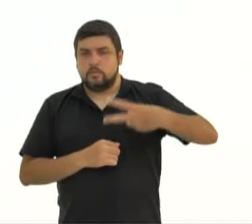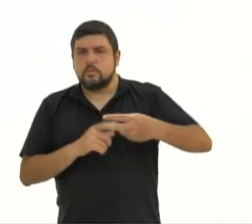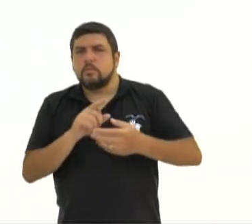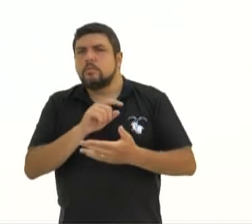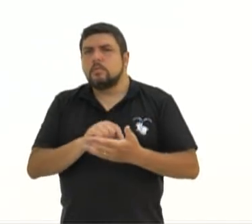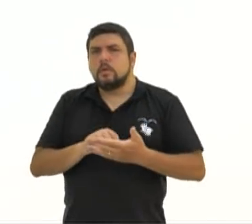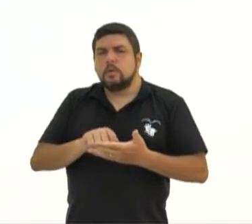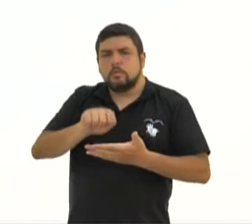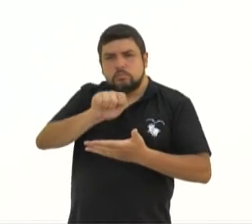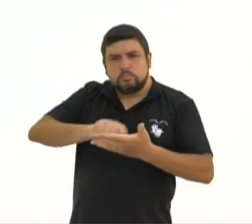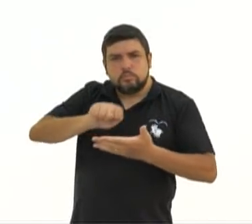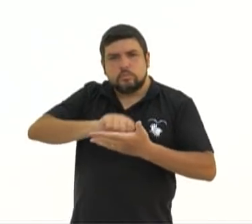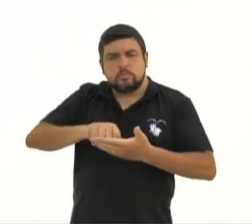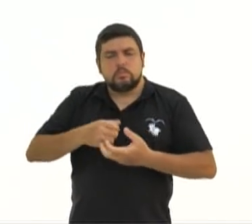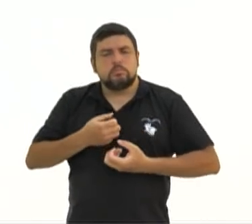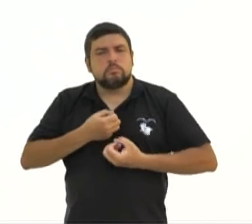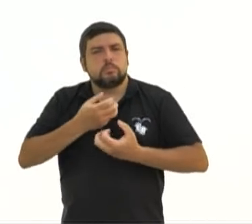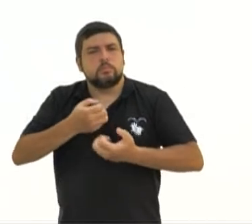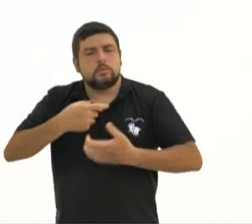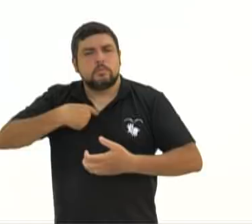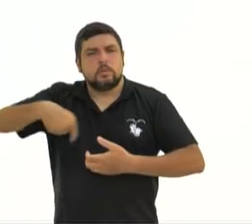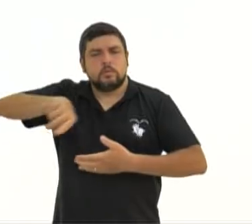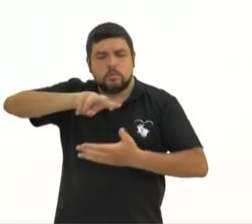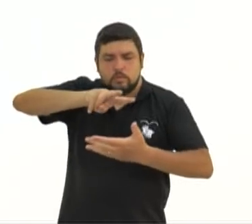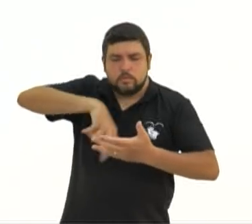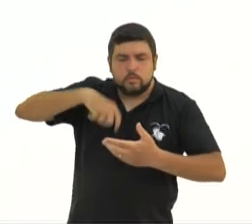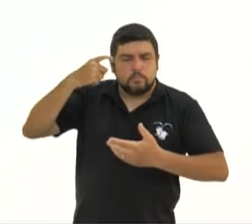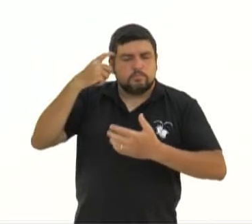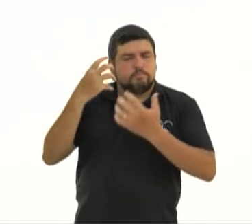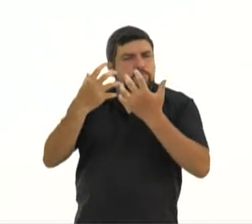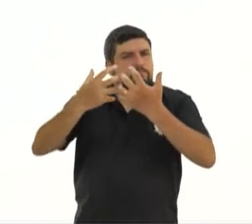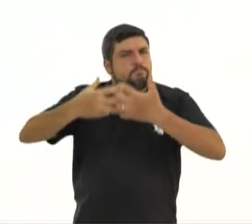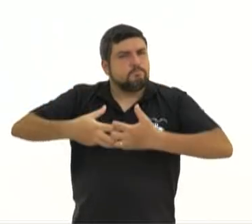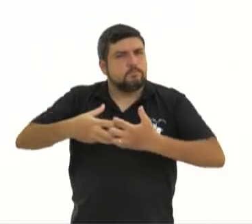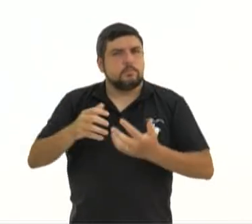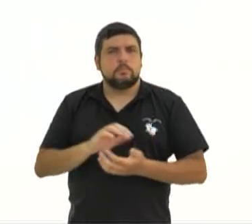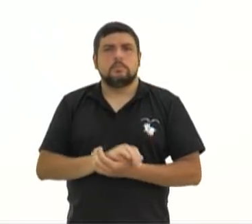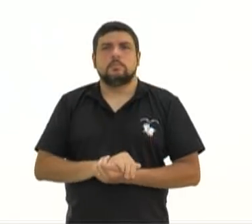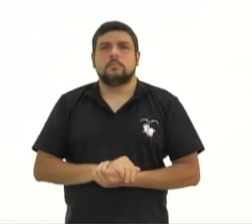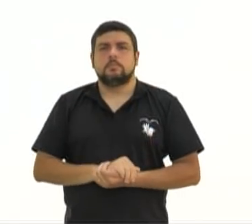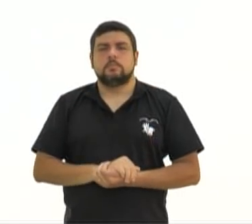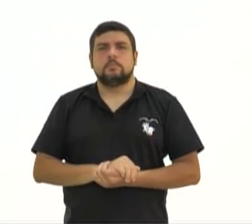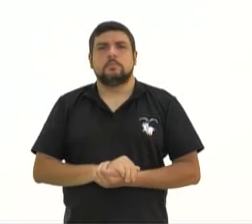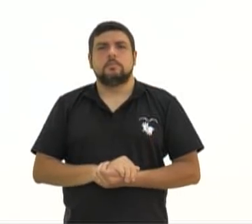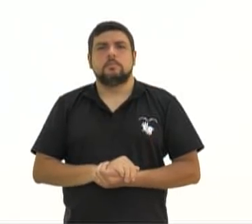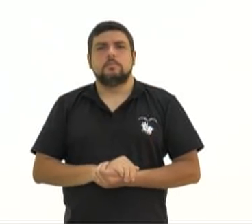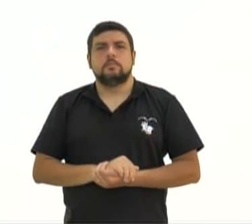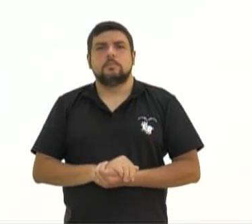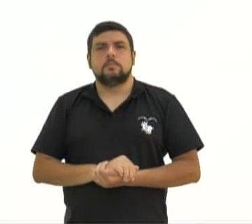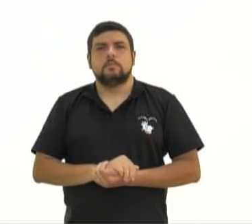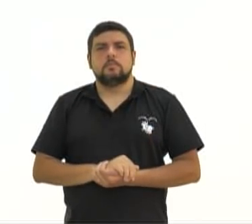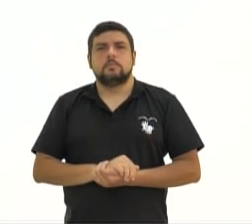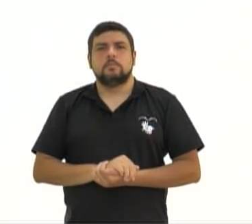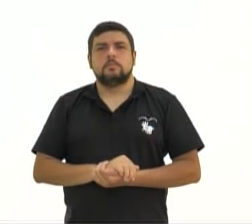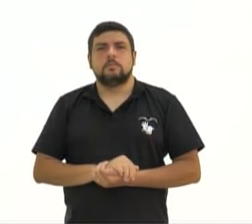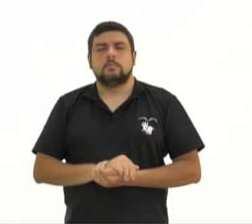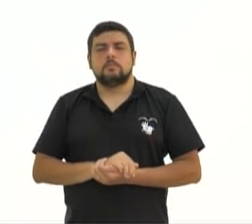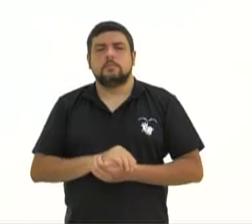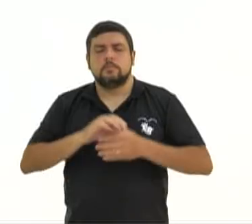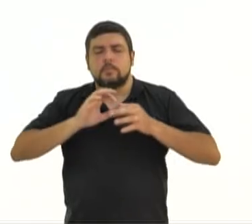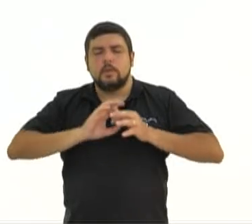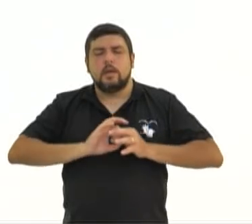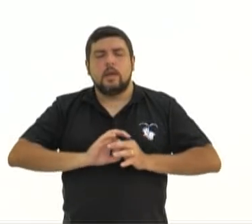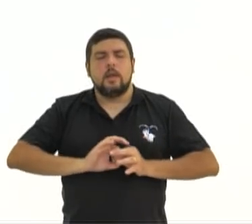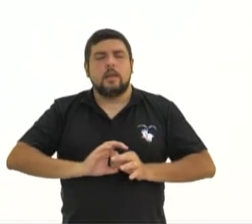o outro aqui, Who is Malala Yousafzai? Quem é a Malala? Todos eles, todos